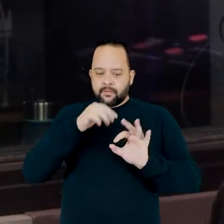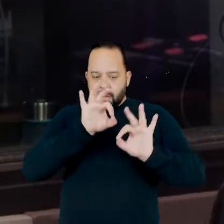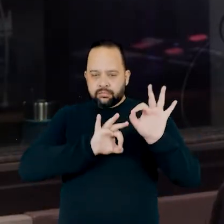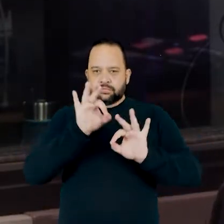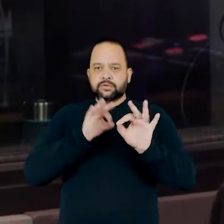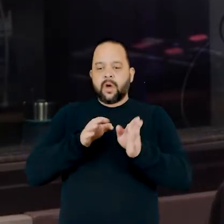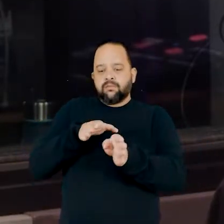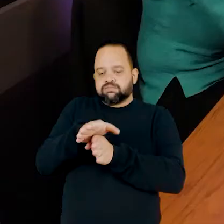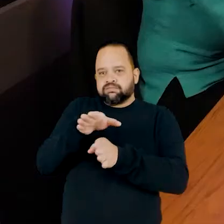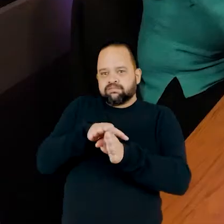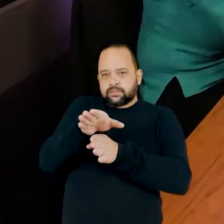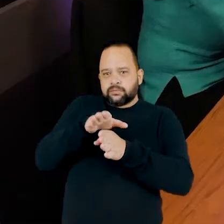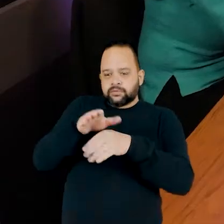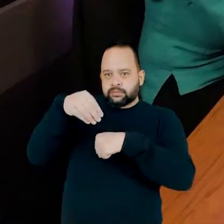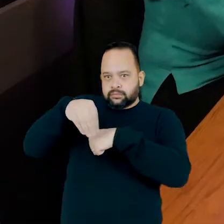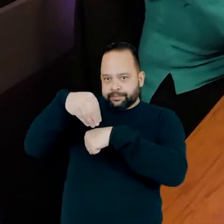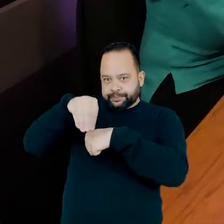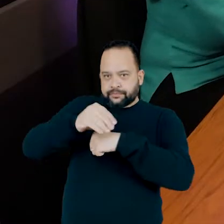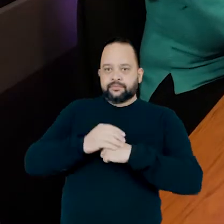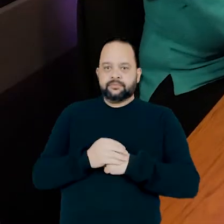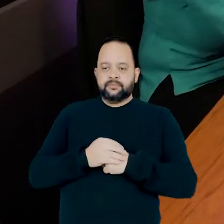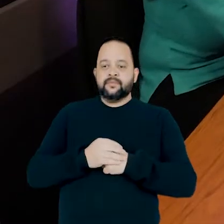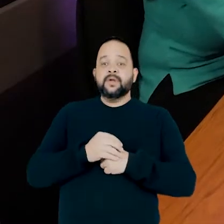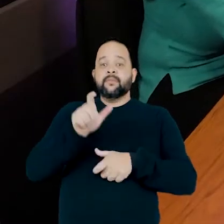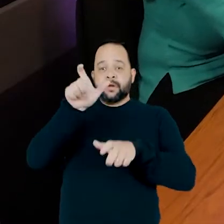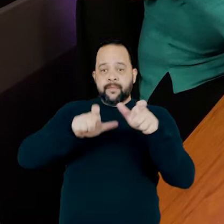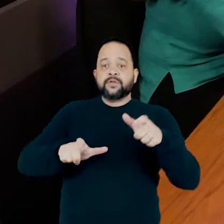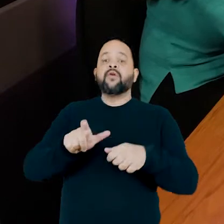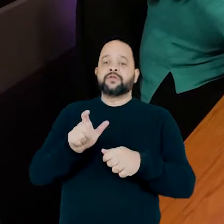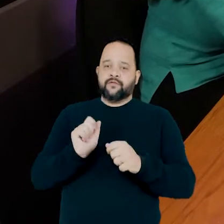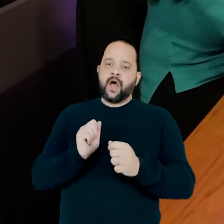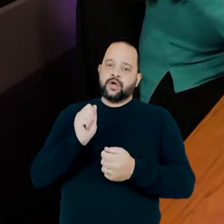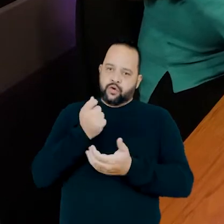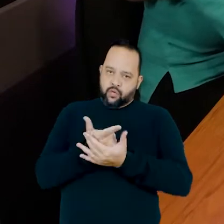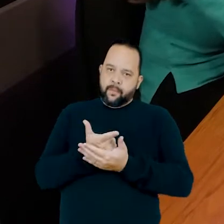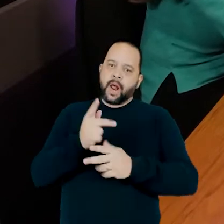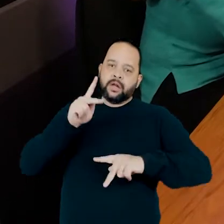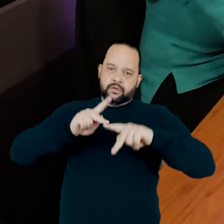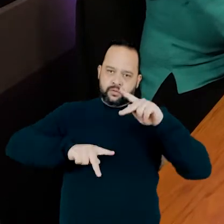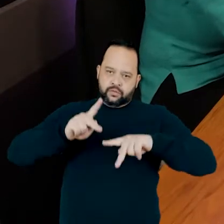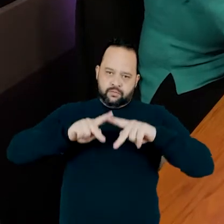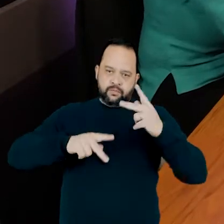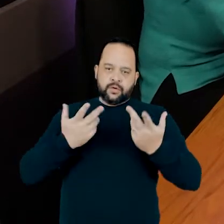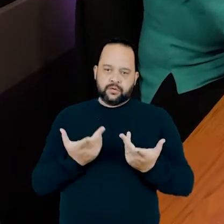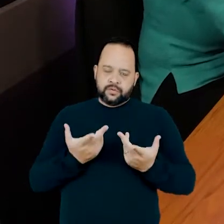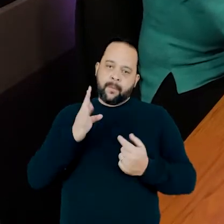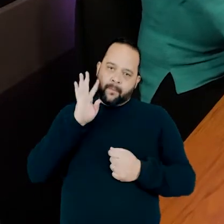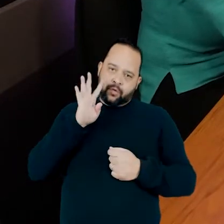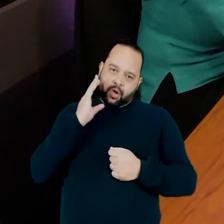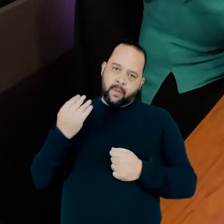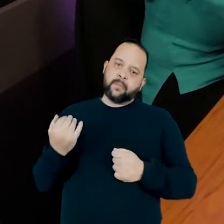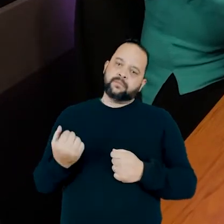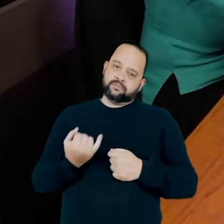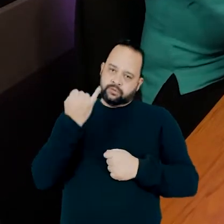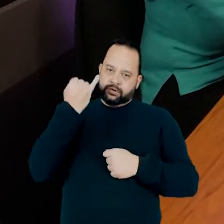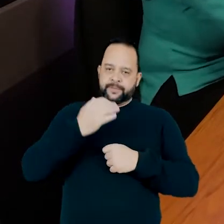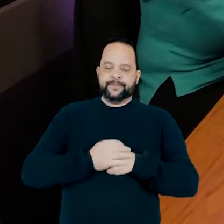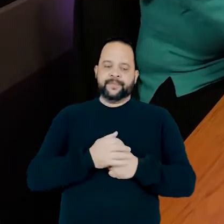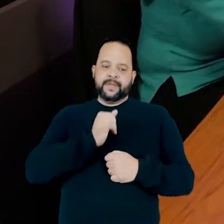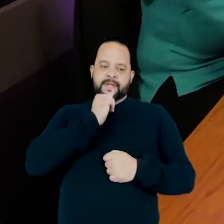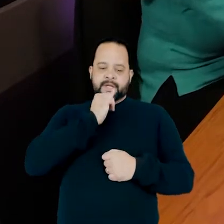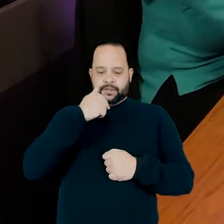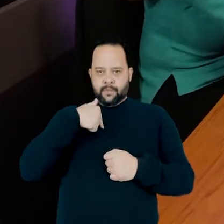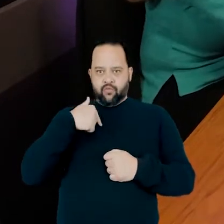essa orientação, né? Então, isso para o usuário final é bem bacana, né? Então, por exemplo, contar com uma Fernanda,